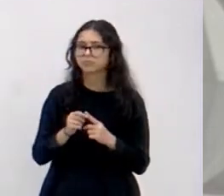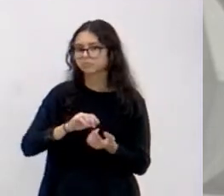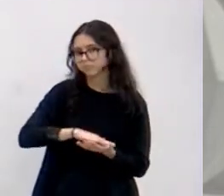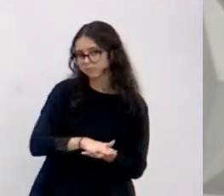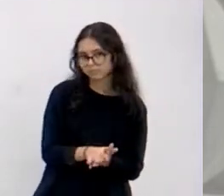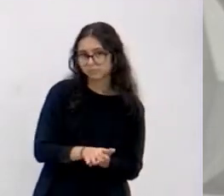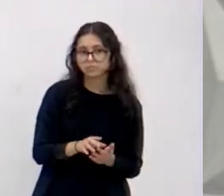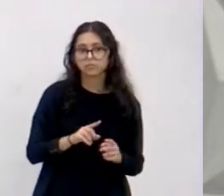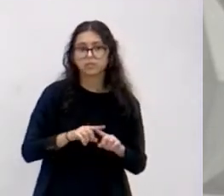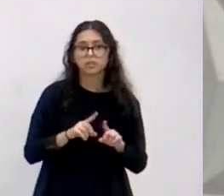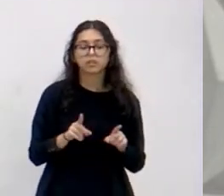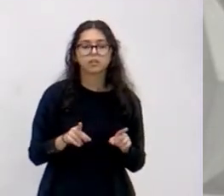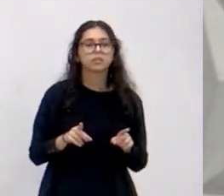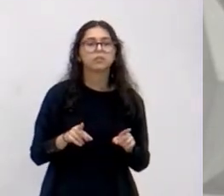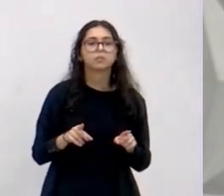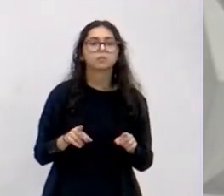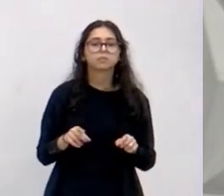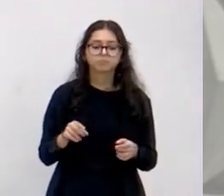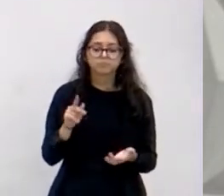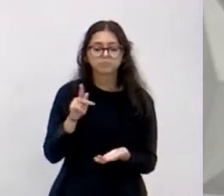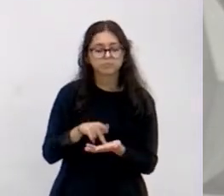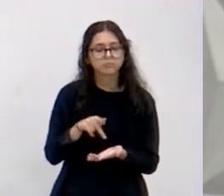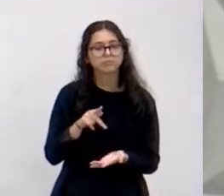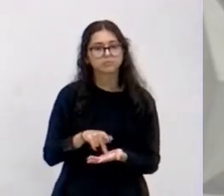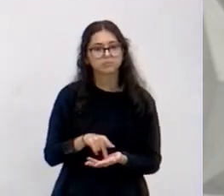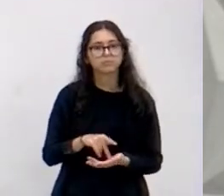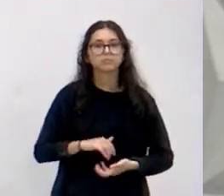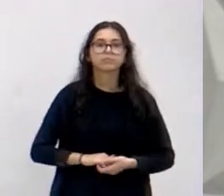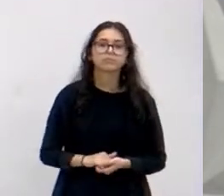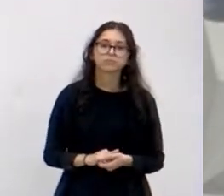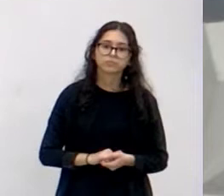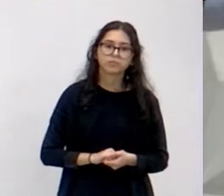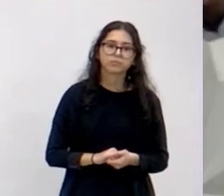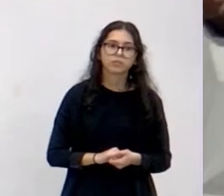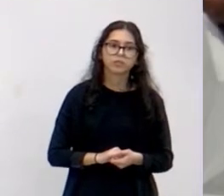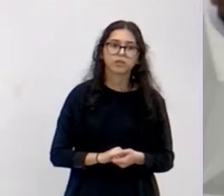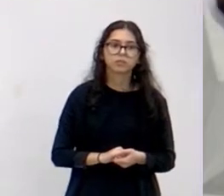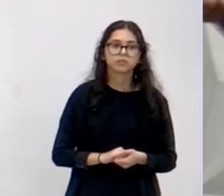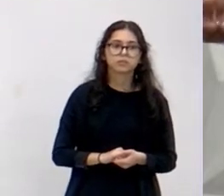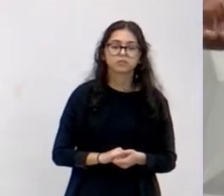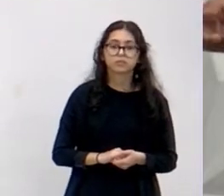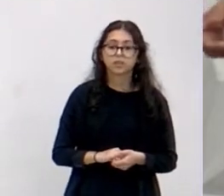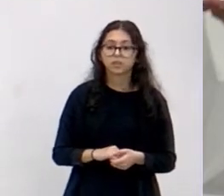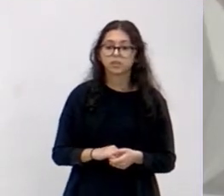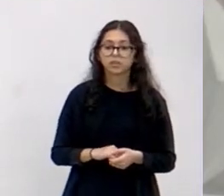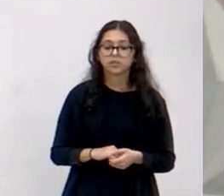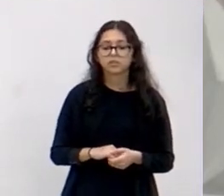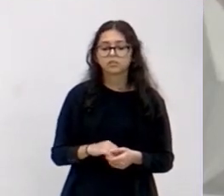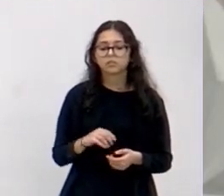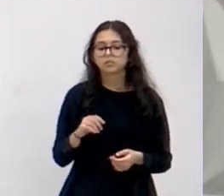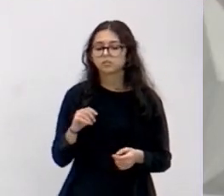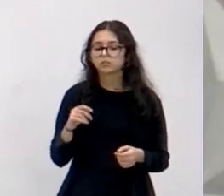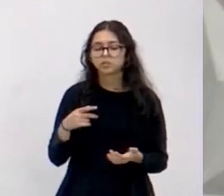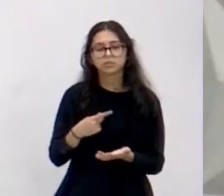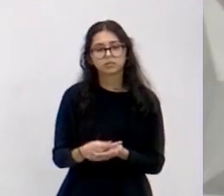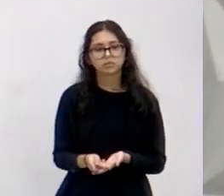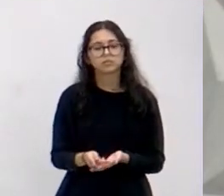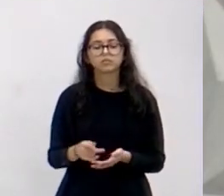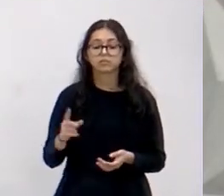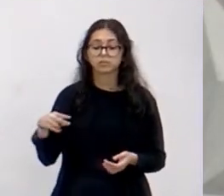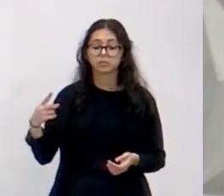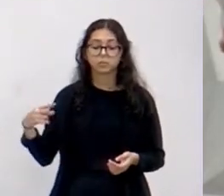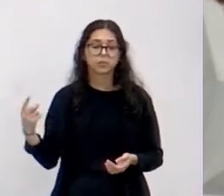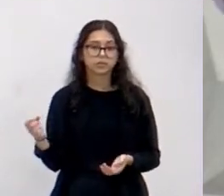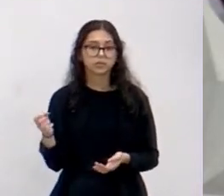viúva quando ele adiciona não tinha medo não tenha medo o fato de algum tempo depois Elias revelar o seu temor